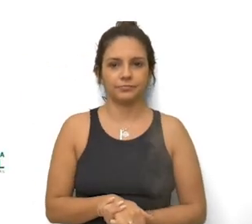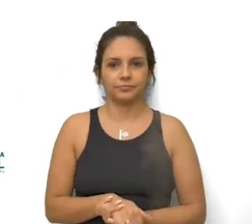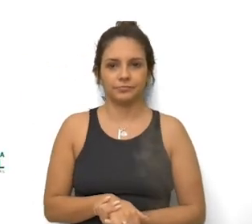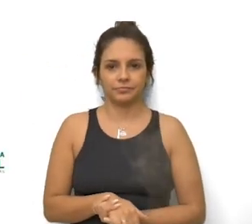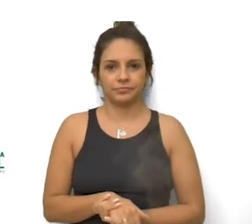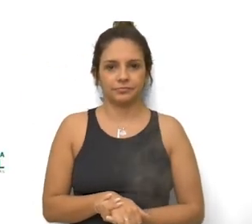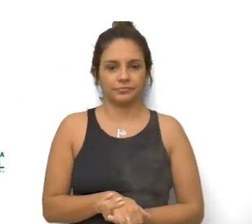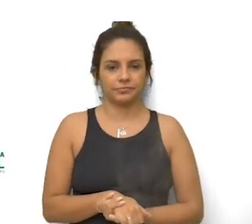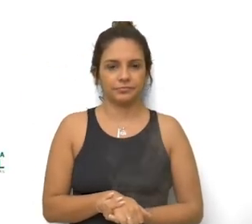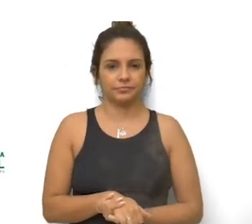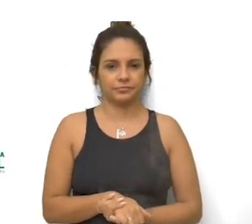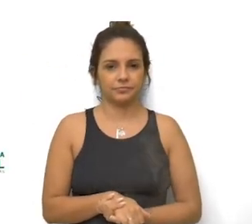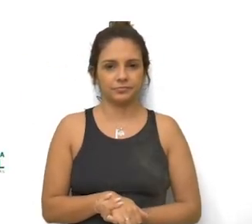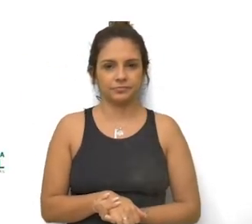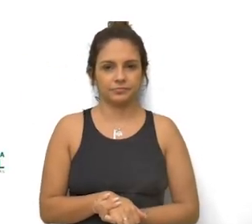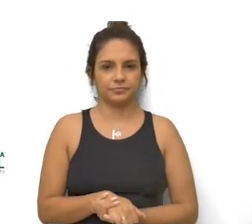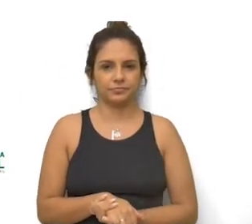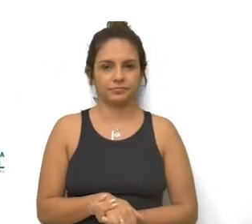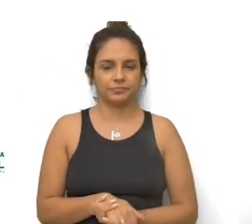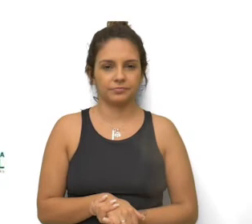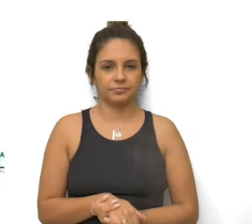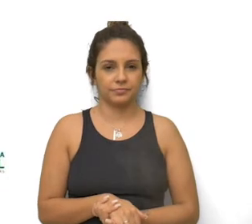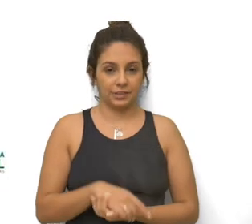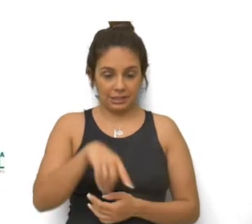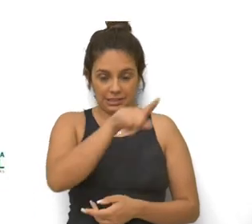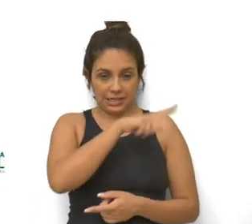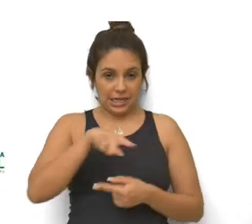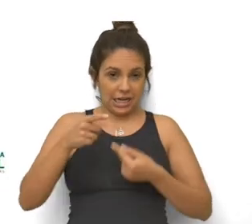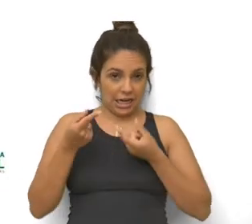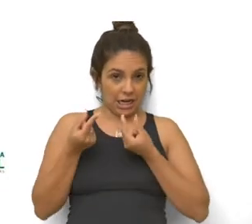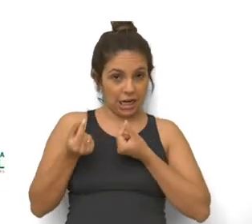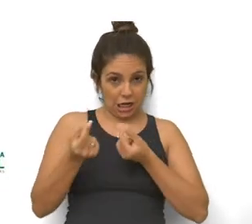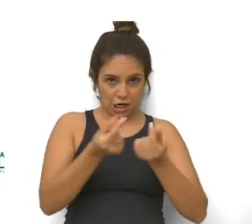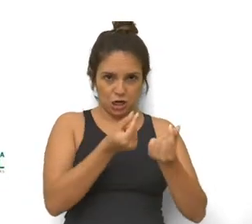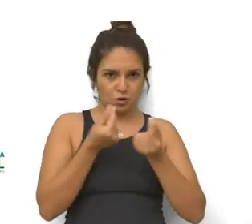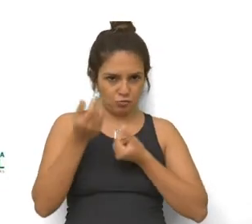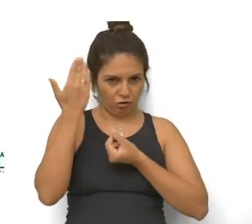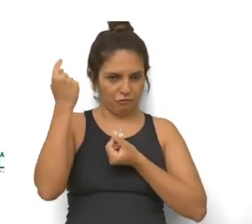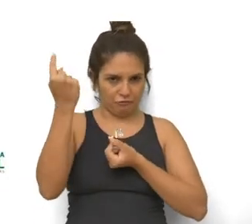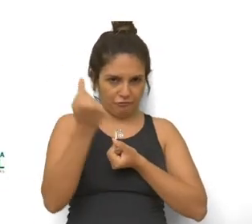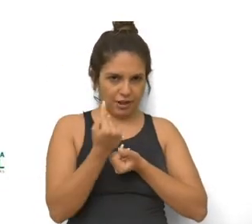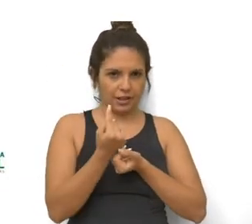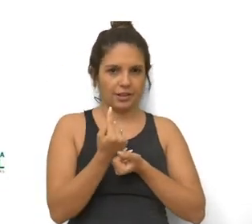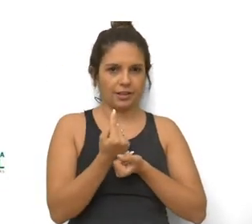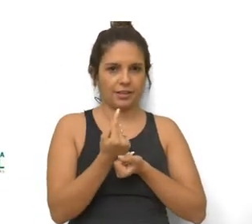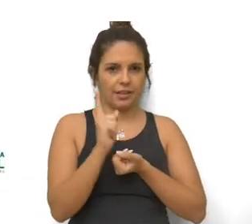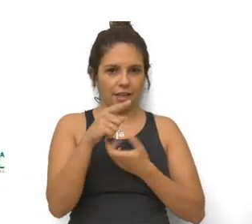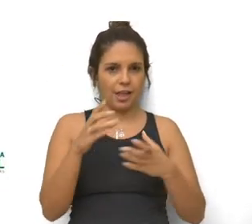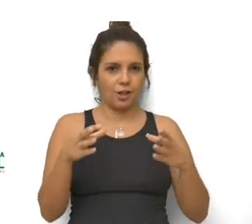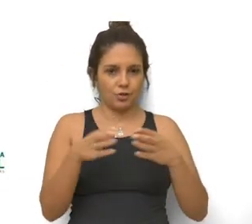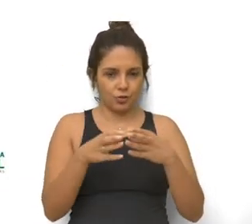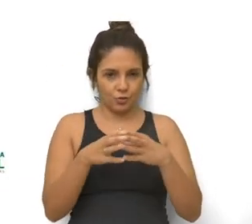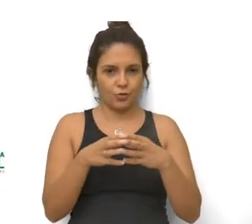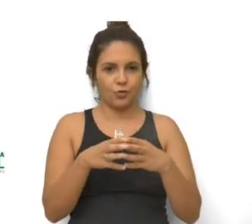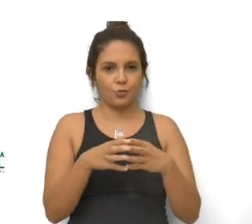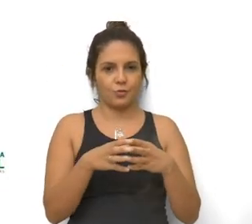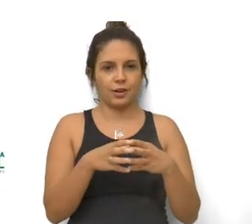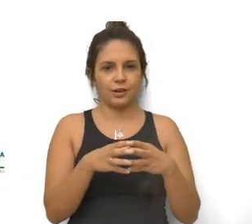encontrou lá, né? E esses granfinos que subiam, né, eram a turma da Lota,